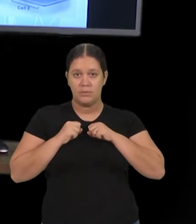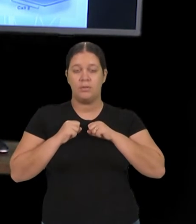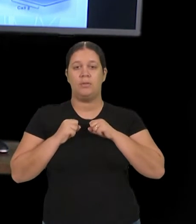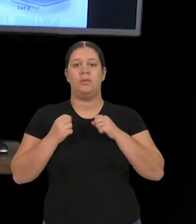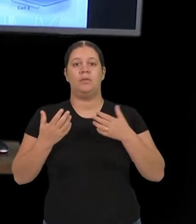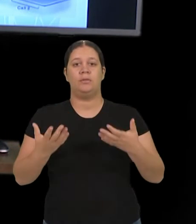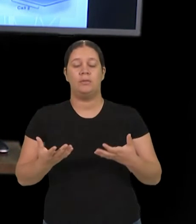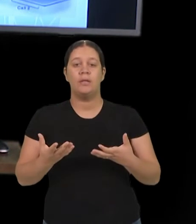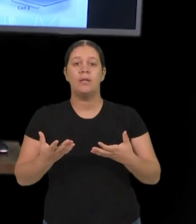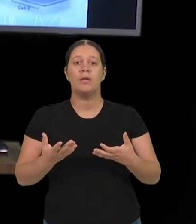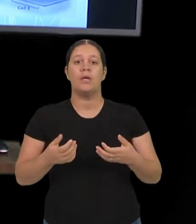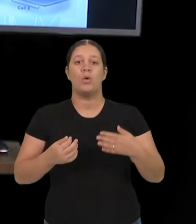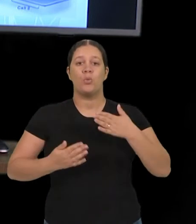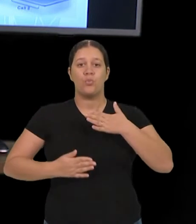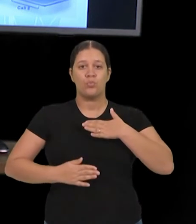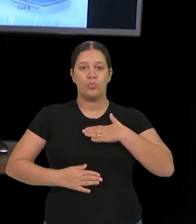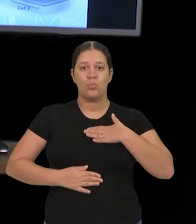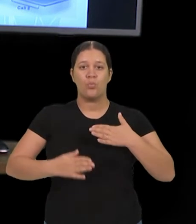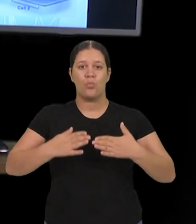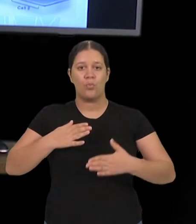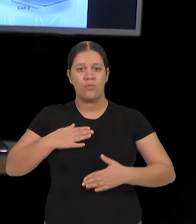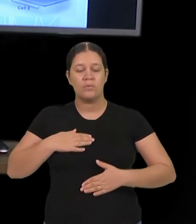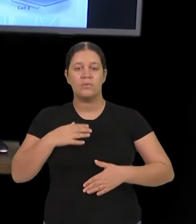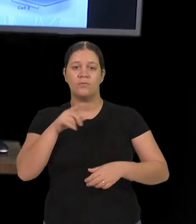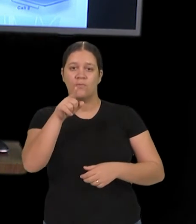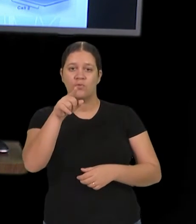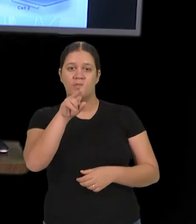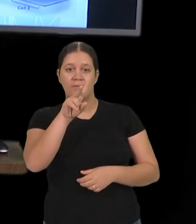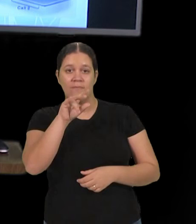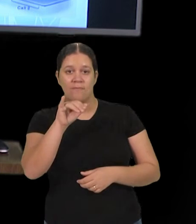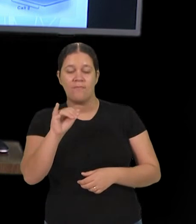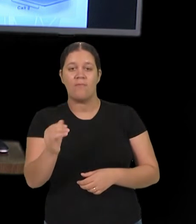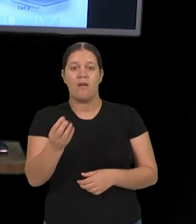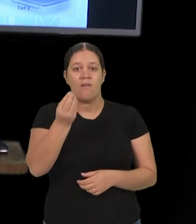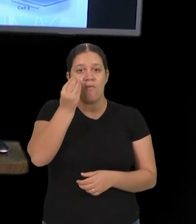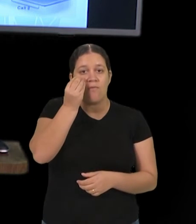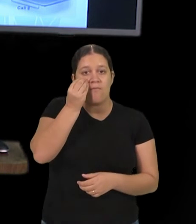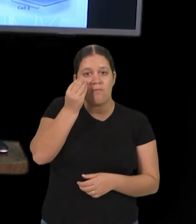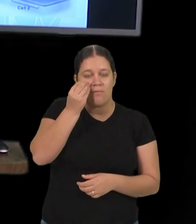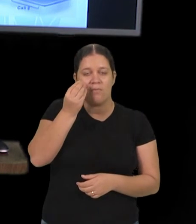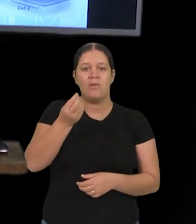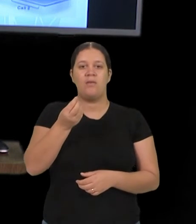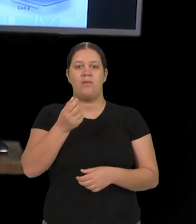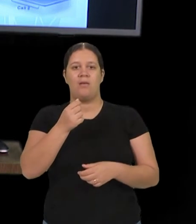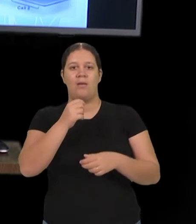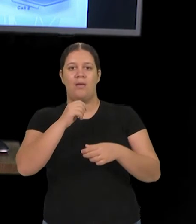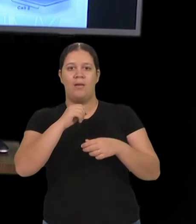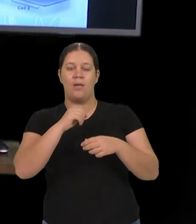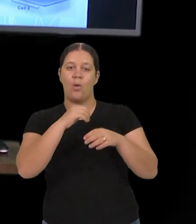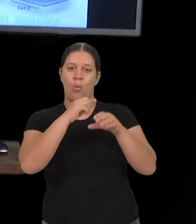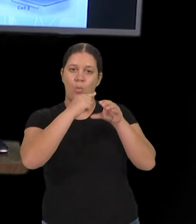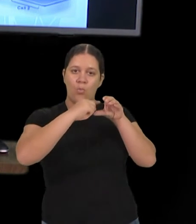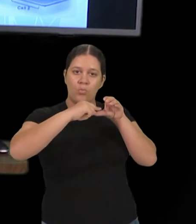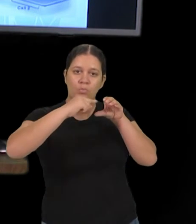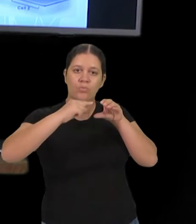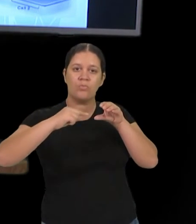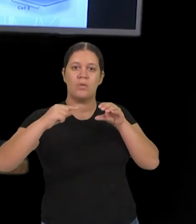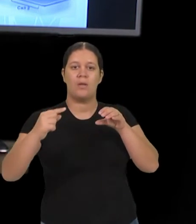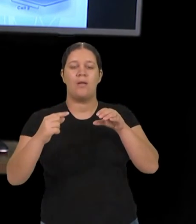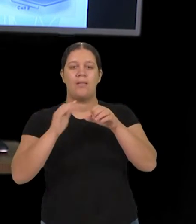do intestino delgado, tá? Então você vai ter lá as microvilosidades intestinais lá. É